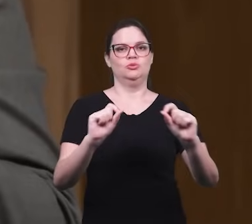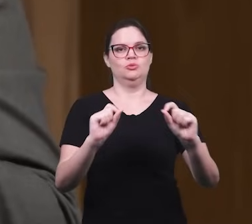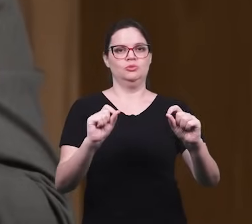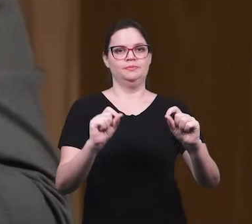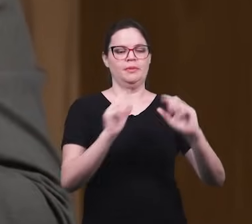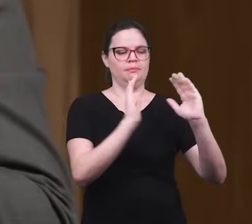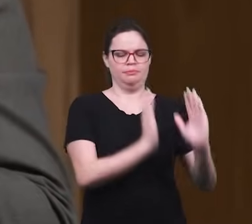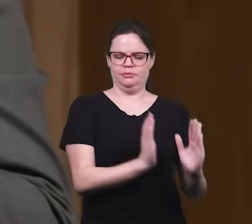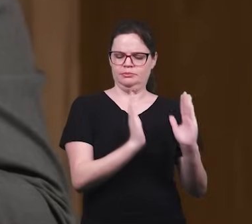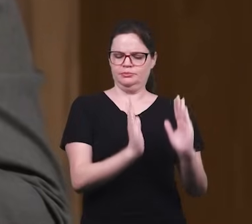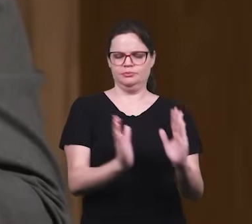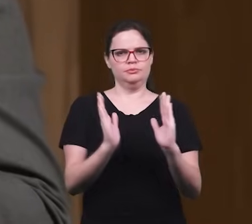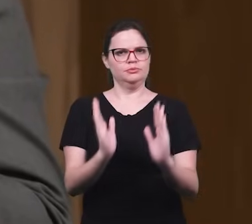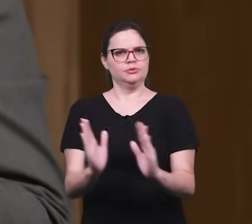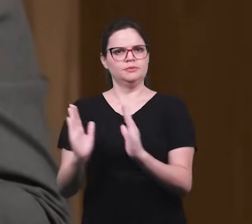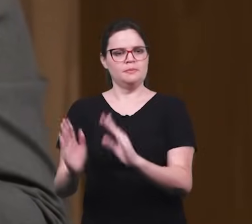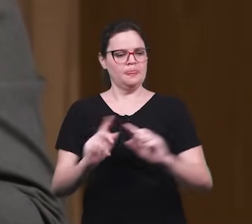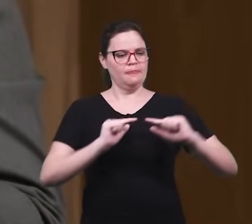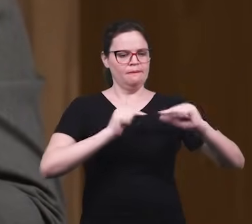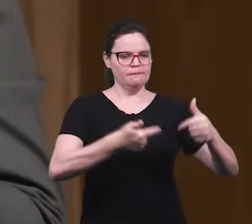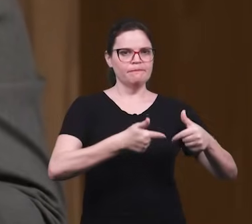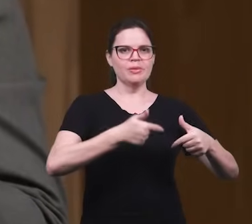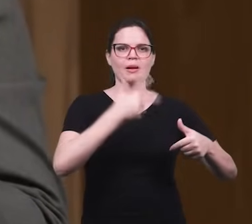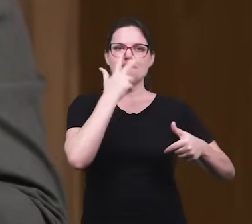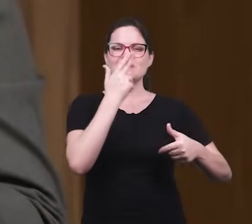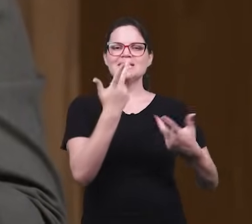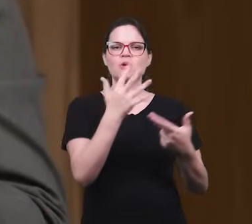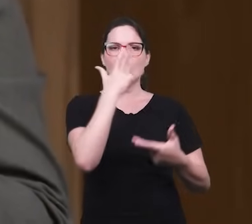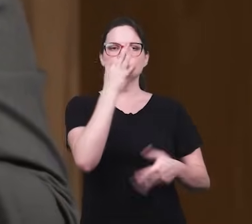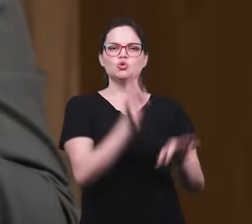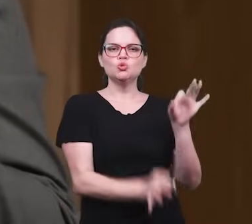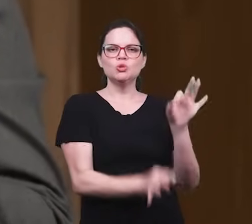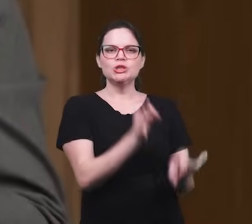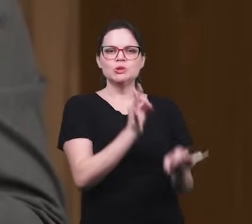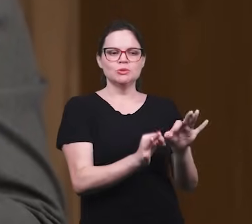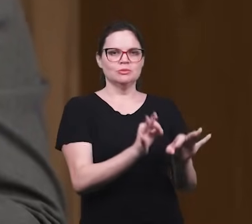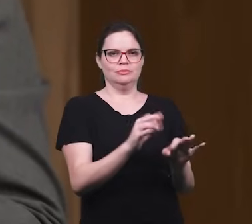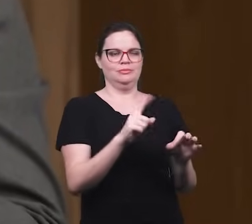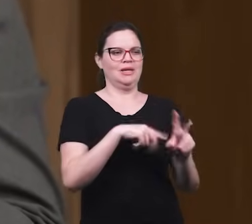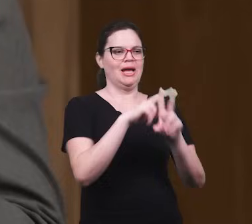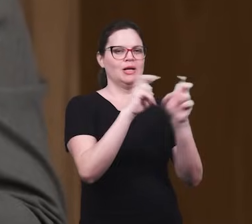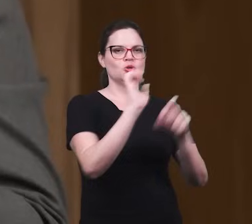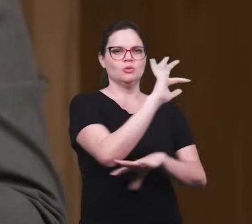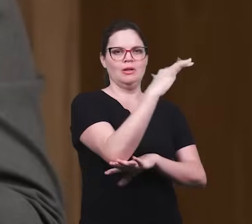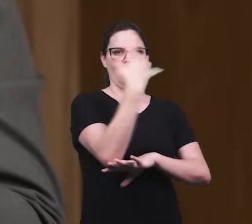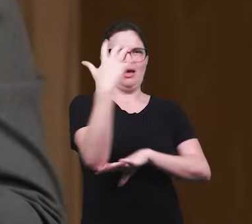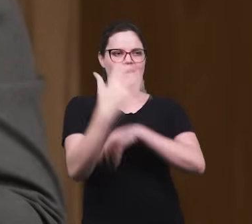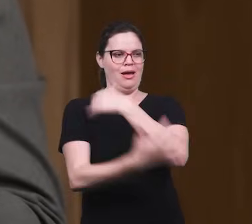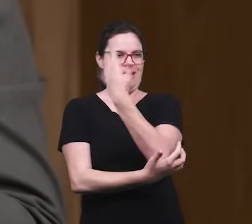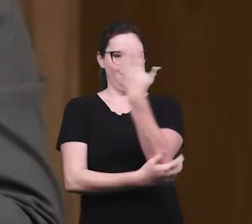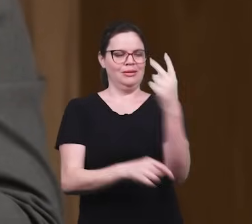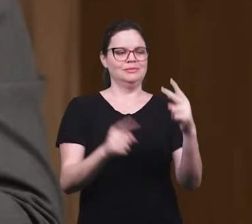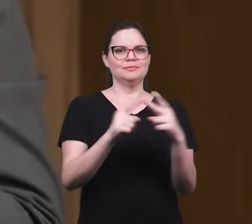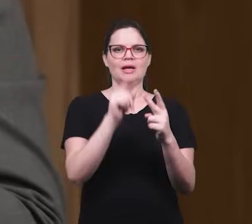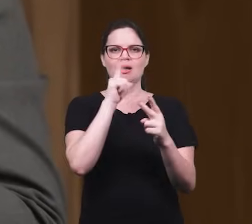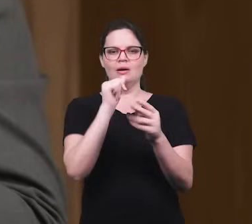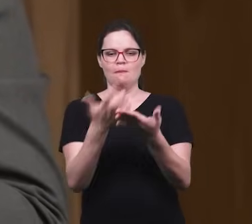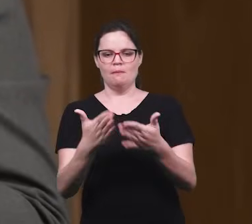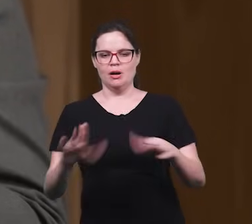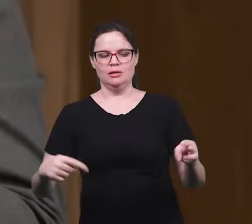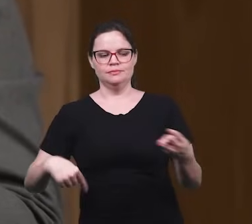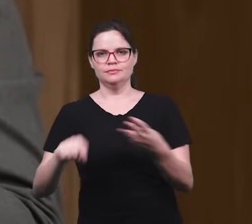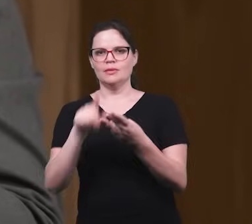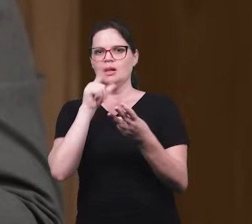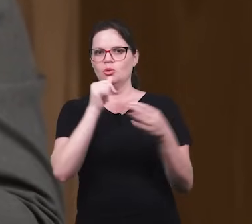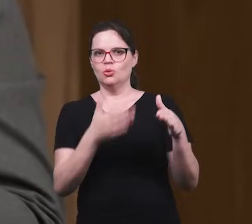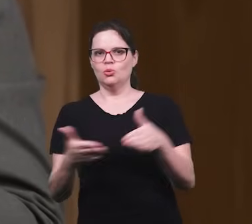essas fases, essas ações, esse juízo sobre a obra criadora, né? Sobre o verde, sobre o mar, sobre as águas, em toques